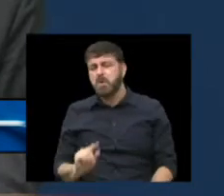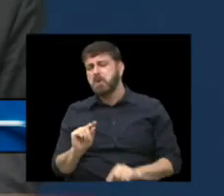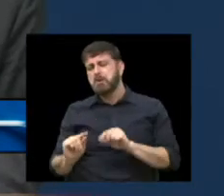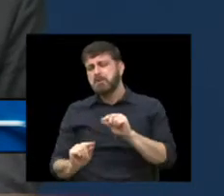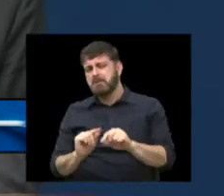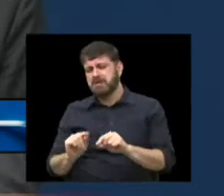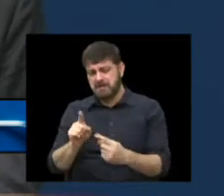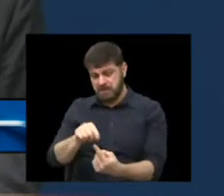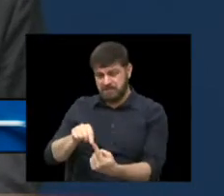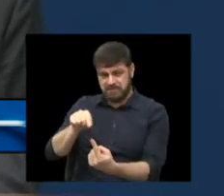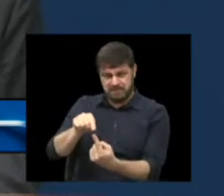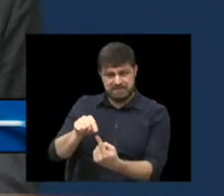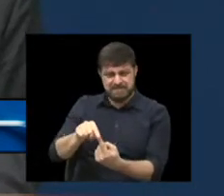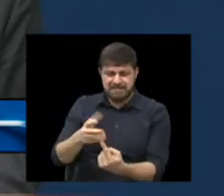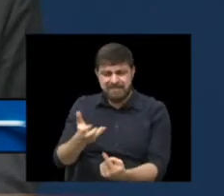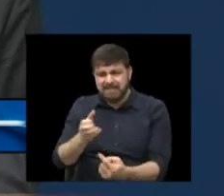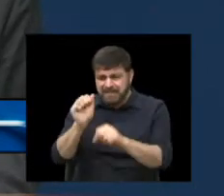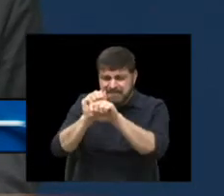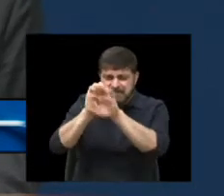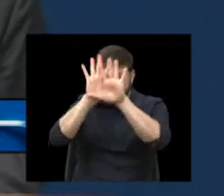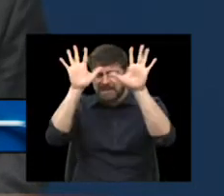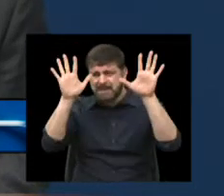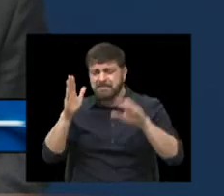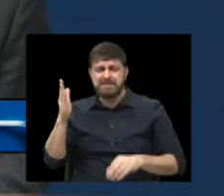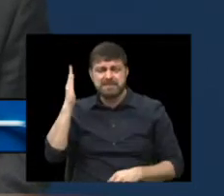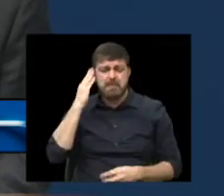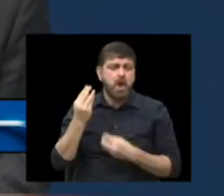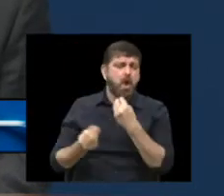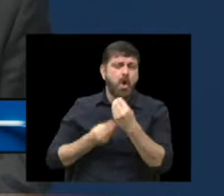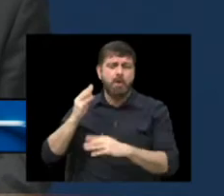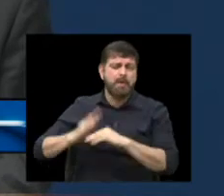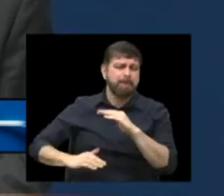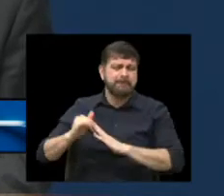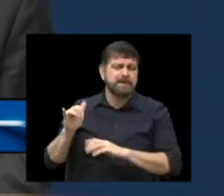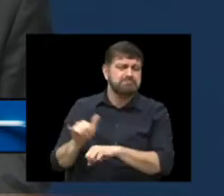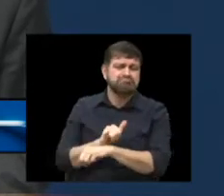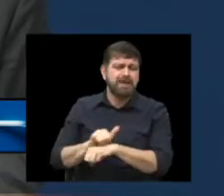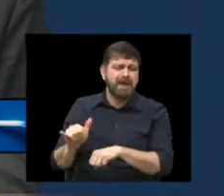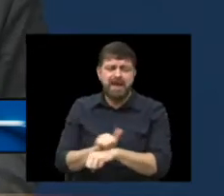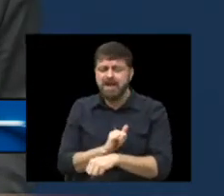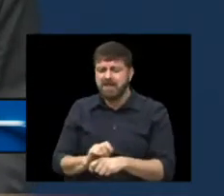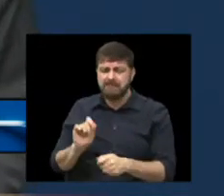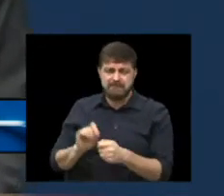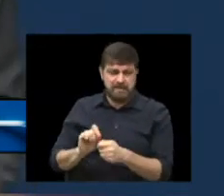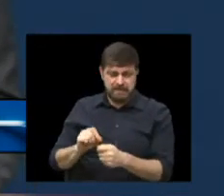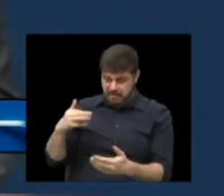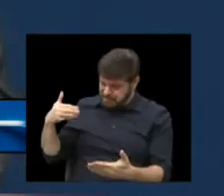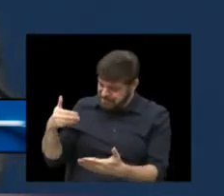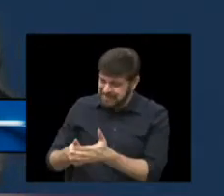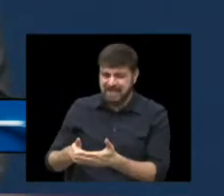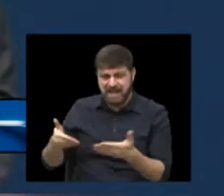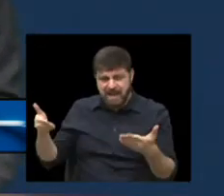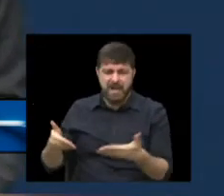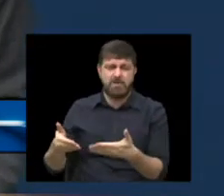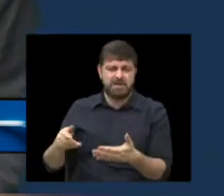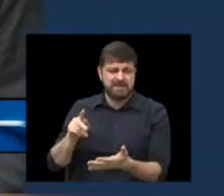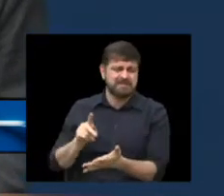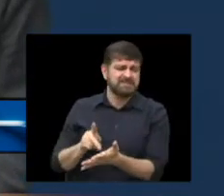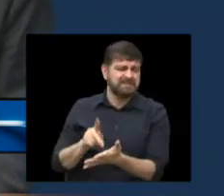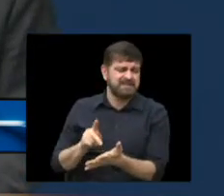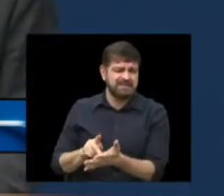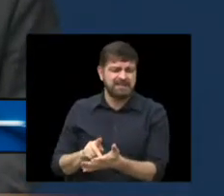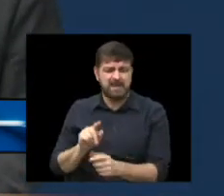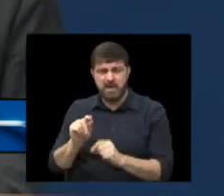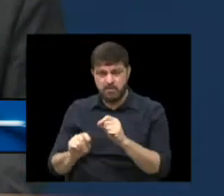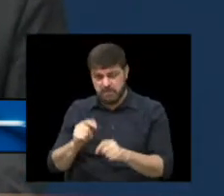objetivo de mais transparência quanto aos procedimentos realizados até então, mas, de fato, o que